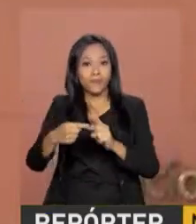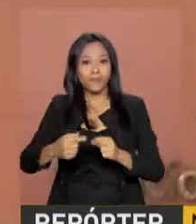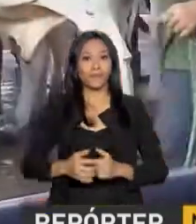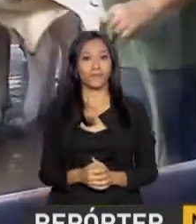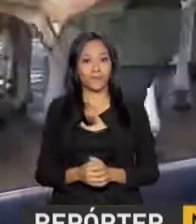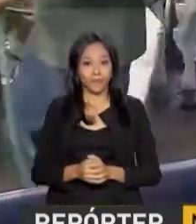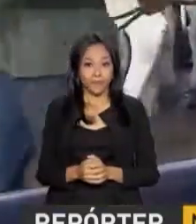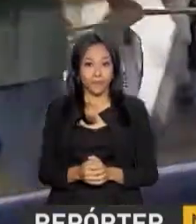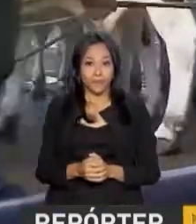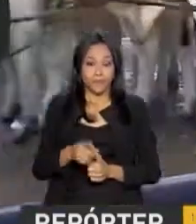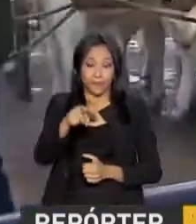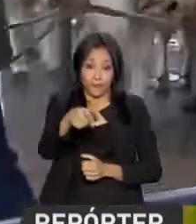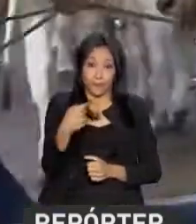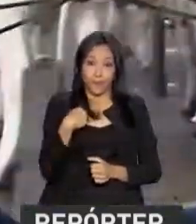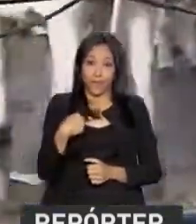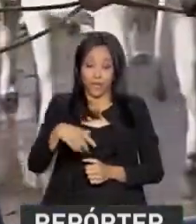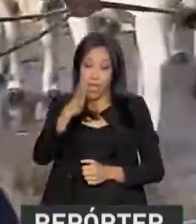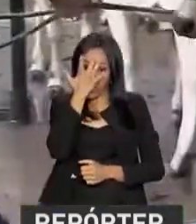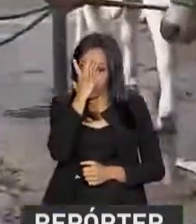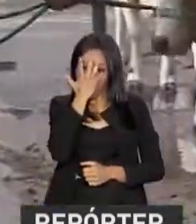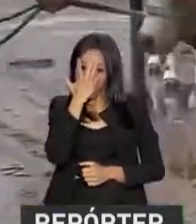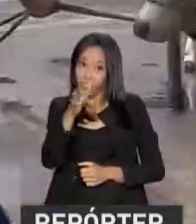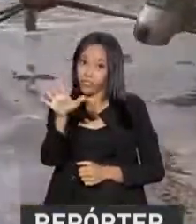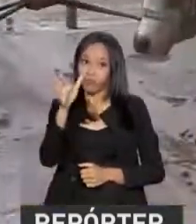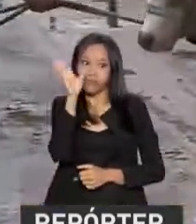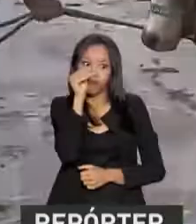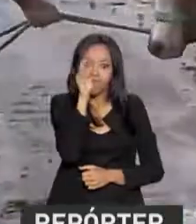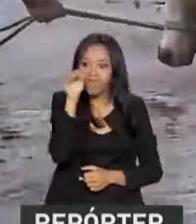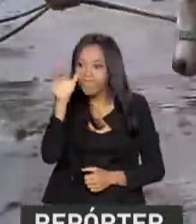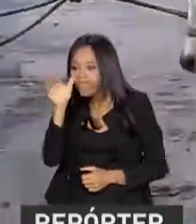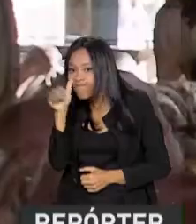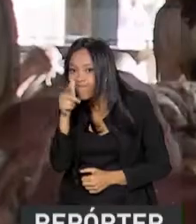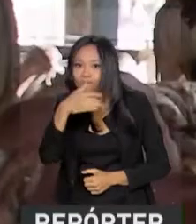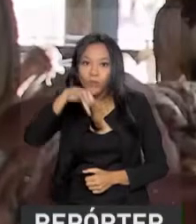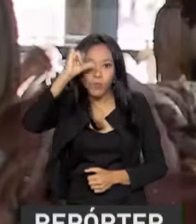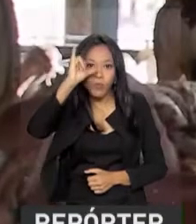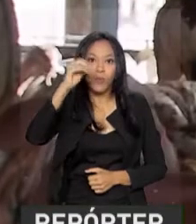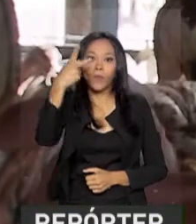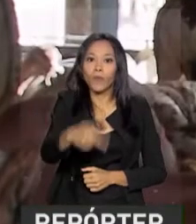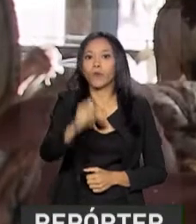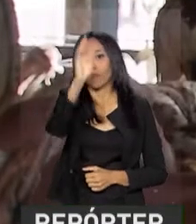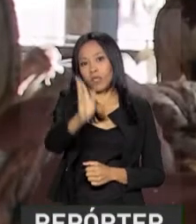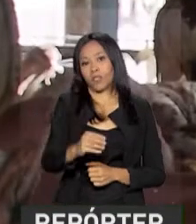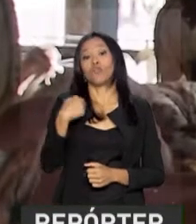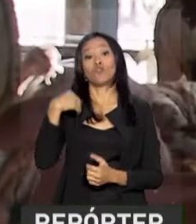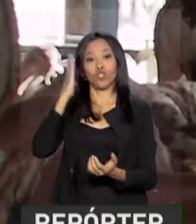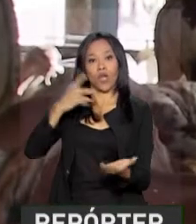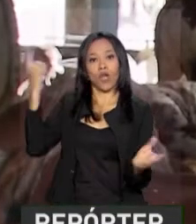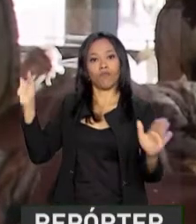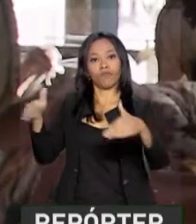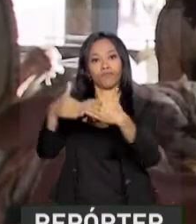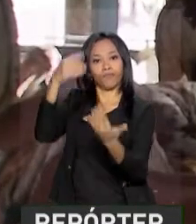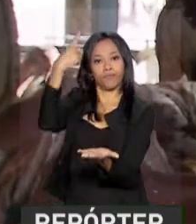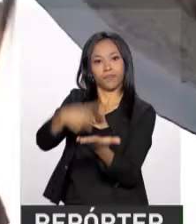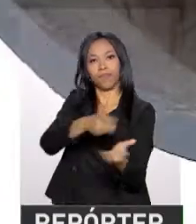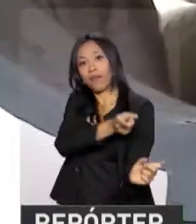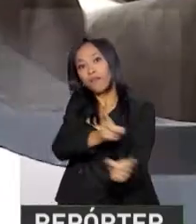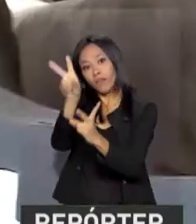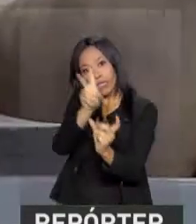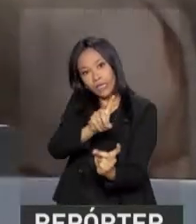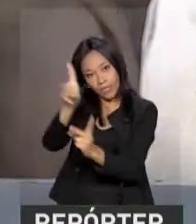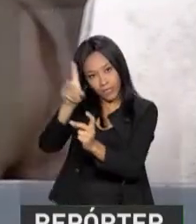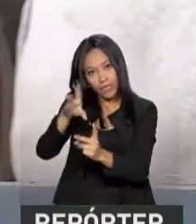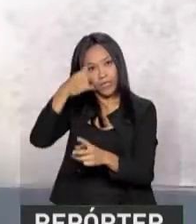os indianos estão entre os maiores interessados neste tipo de gado o brasil firmou um acordo com o país para exportação e